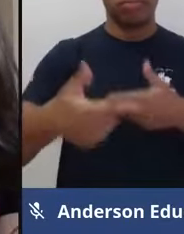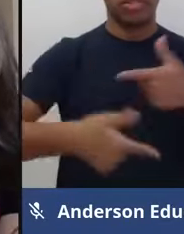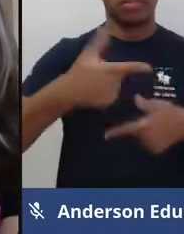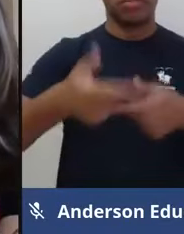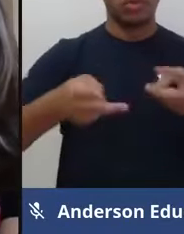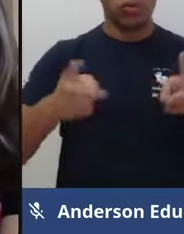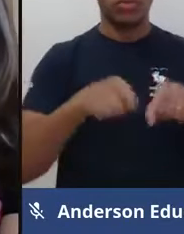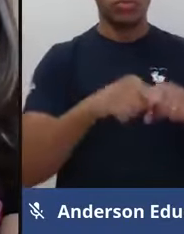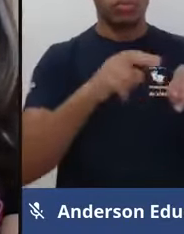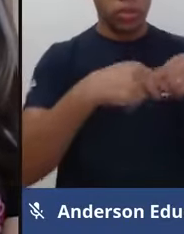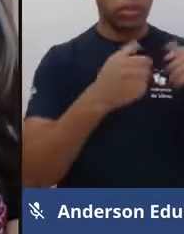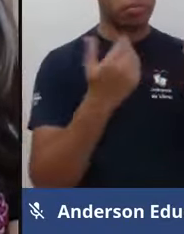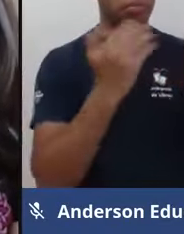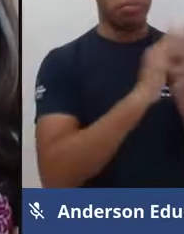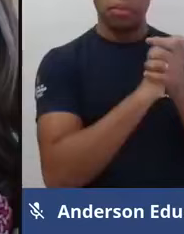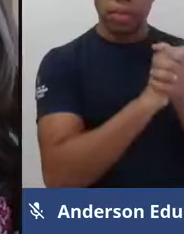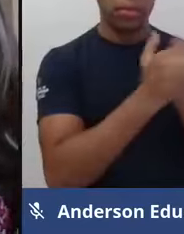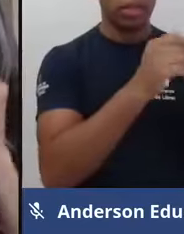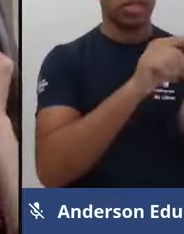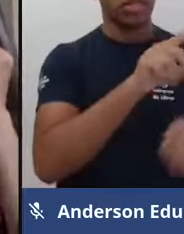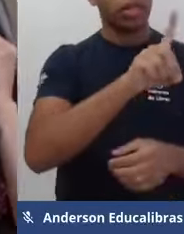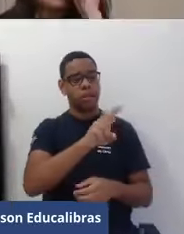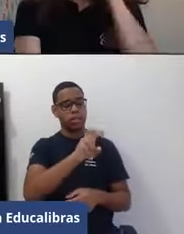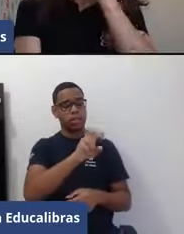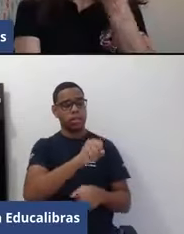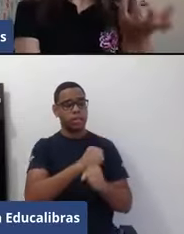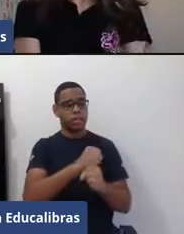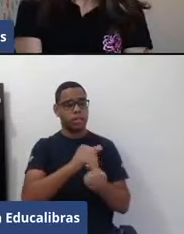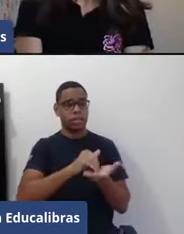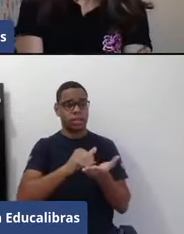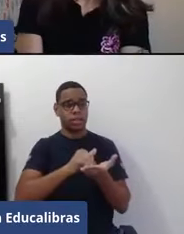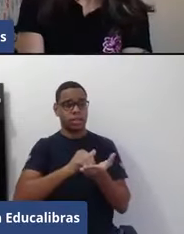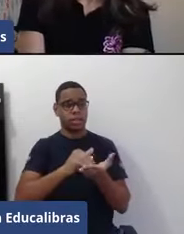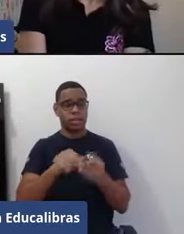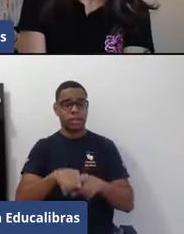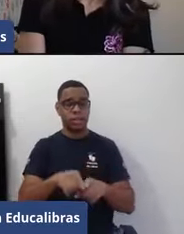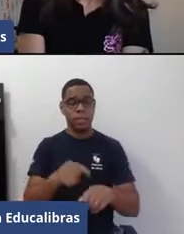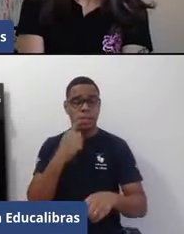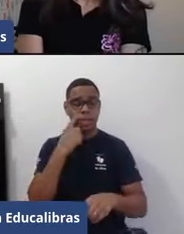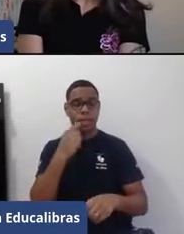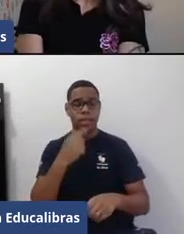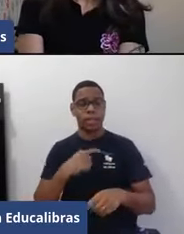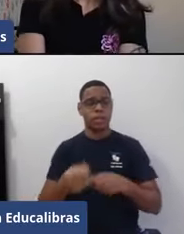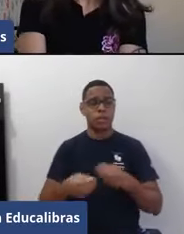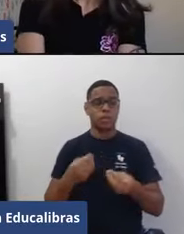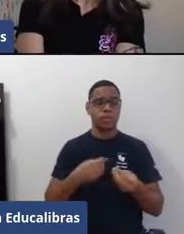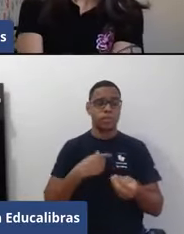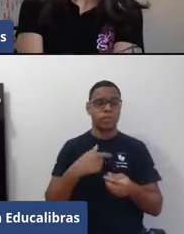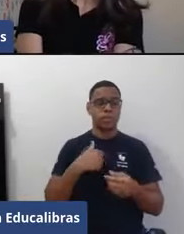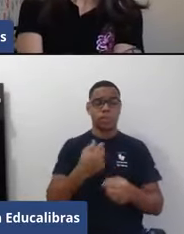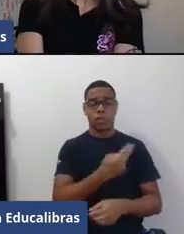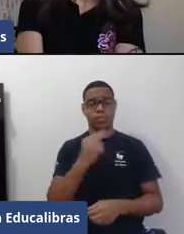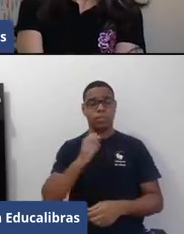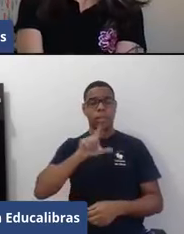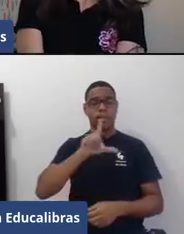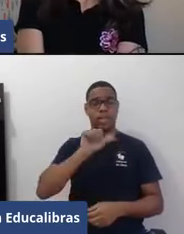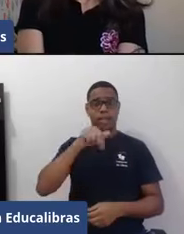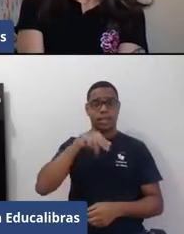parabenizo pelos 15 anos da Secretaria e por essa decisão. Então, eu sou Eliane